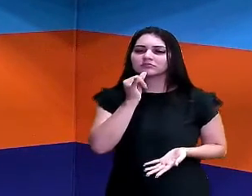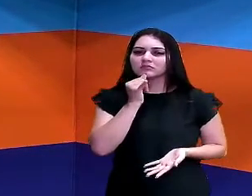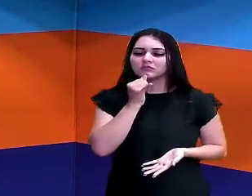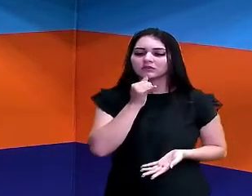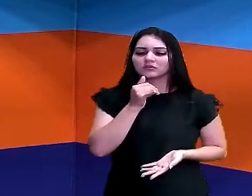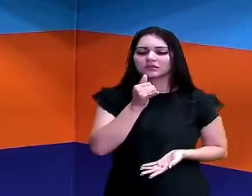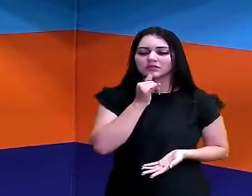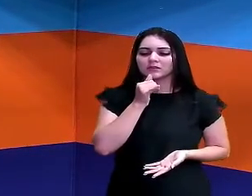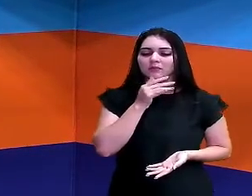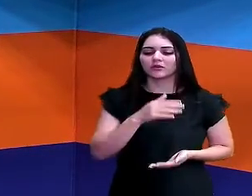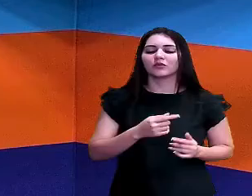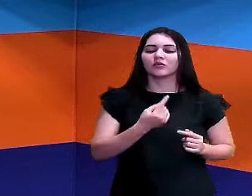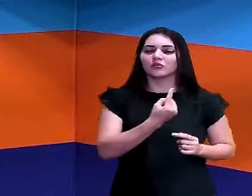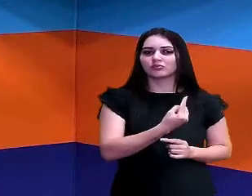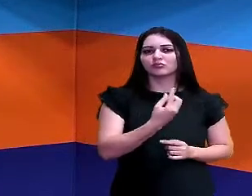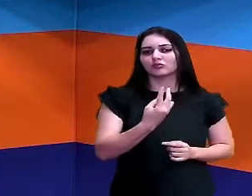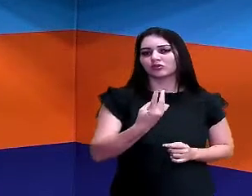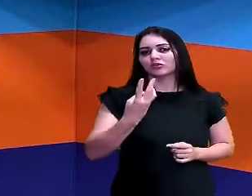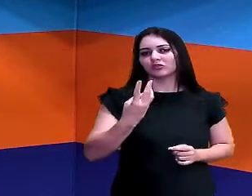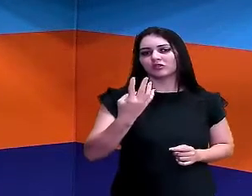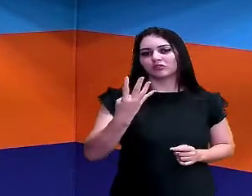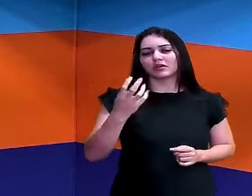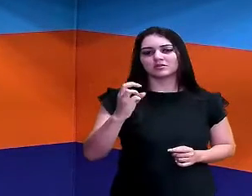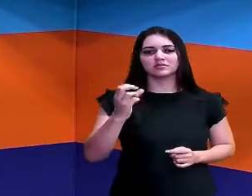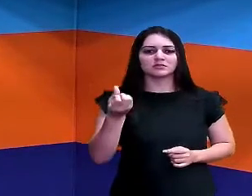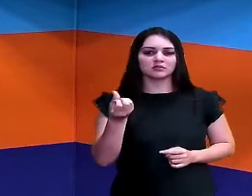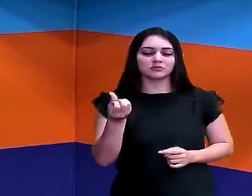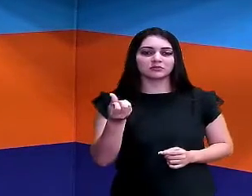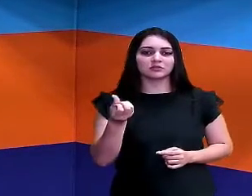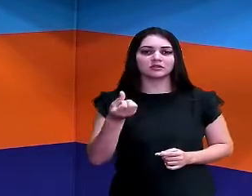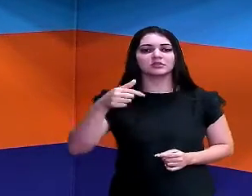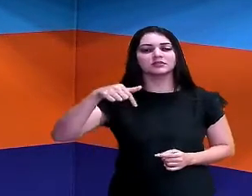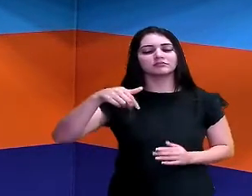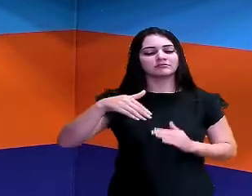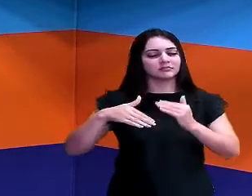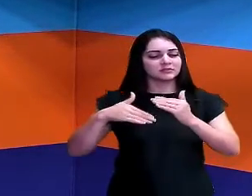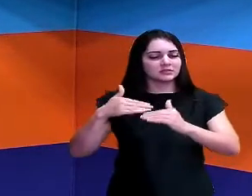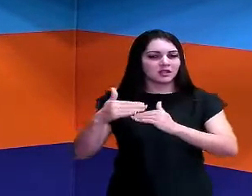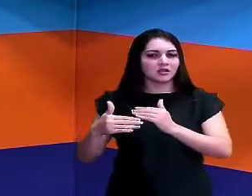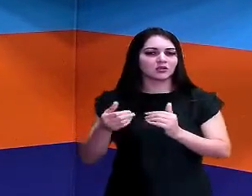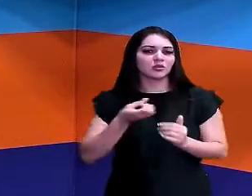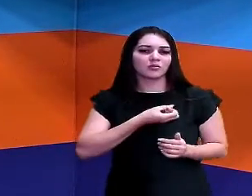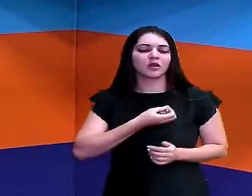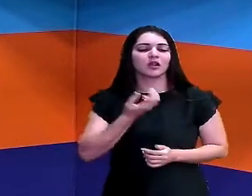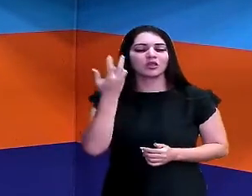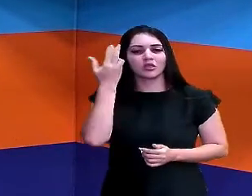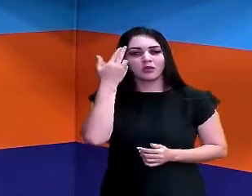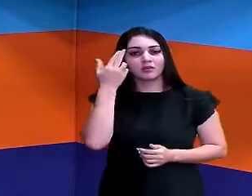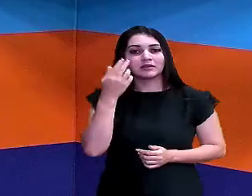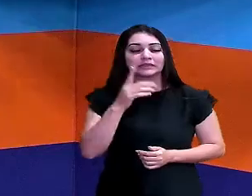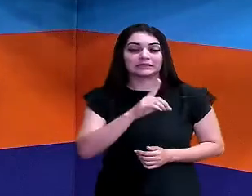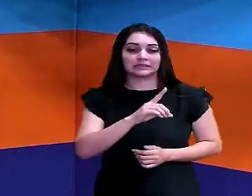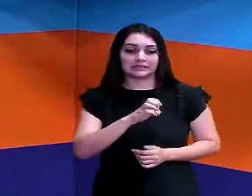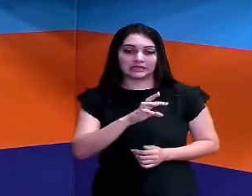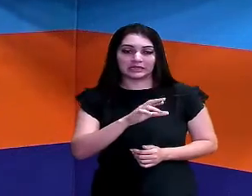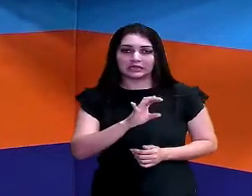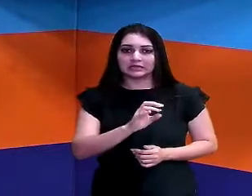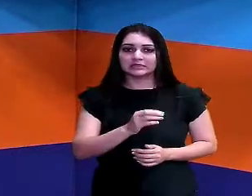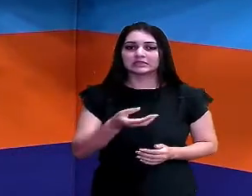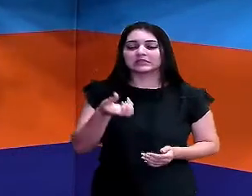ordem crescente. 1, 2, 3, 4, 5, 6, sequência numérica normal. Ordem